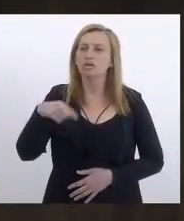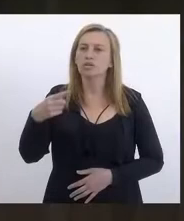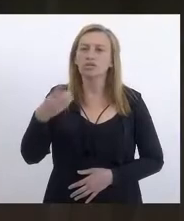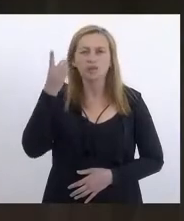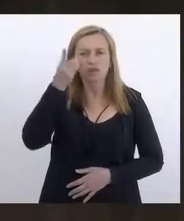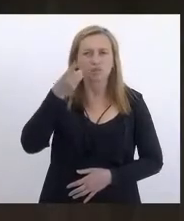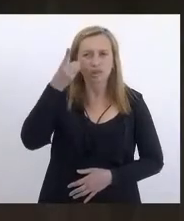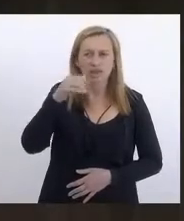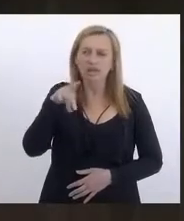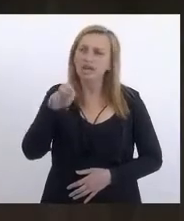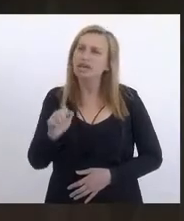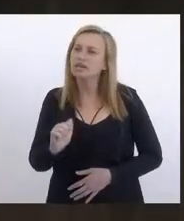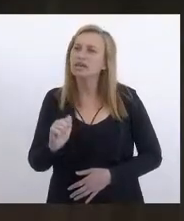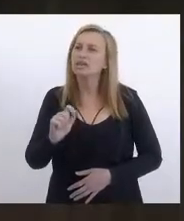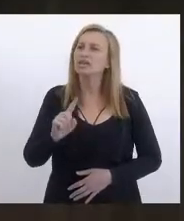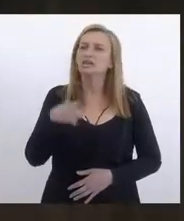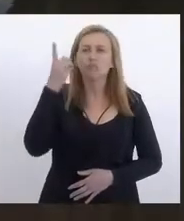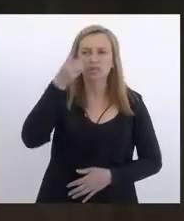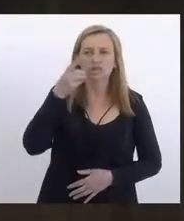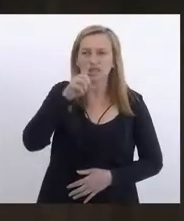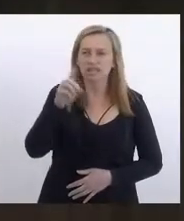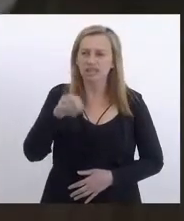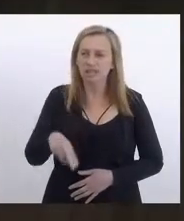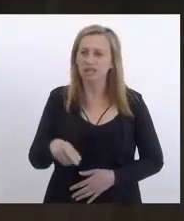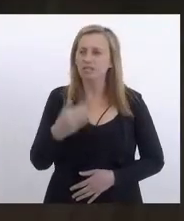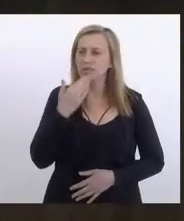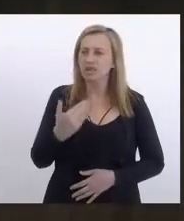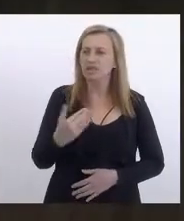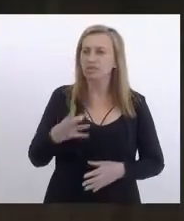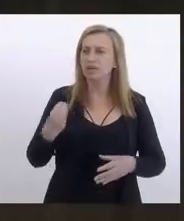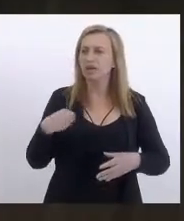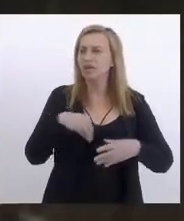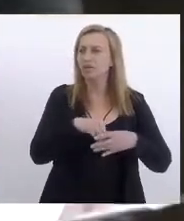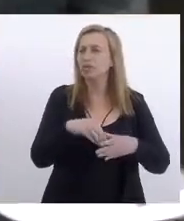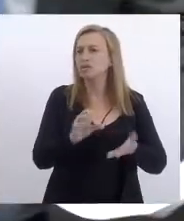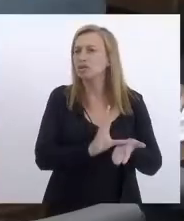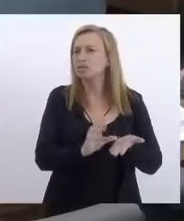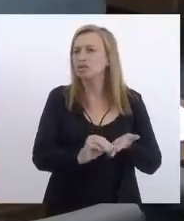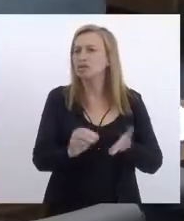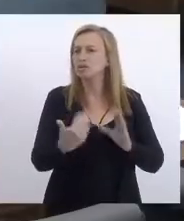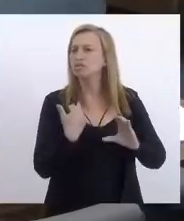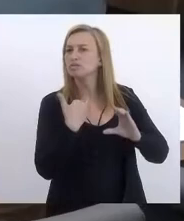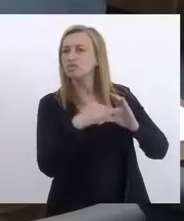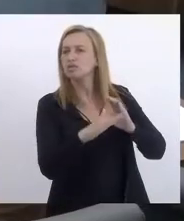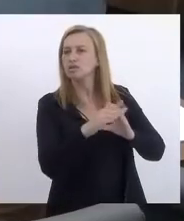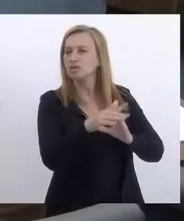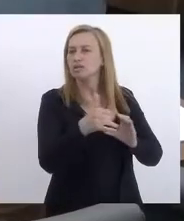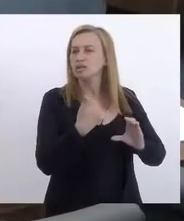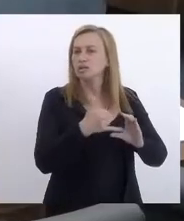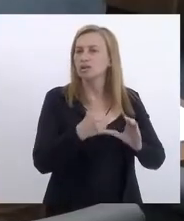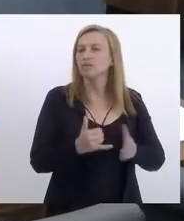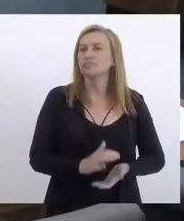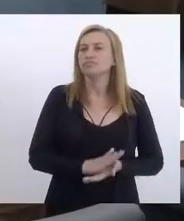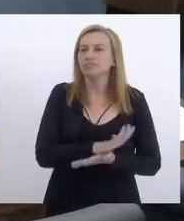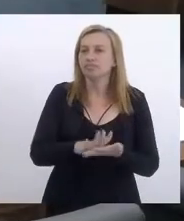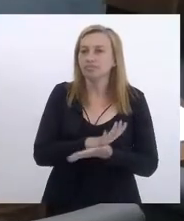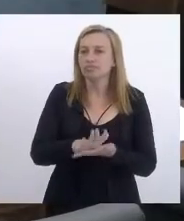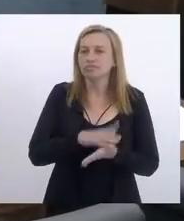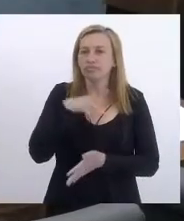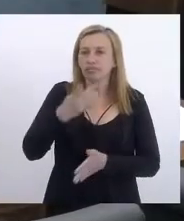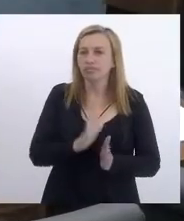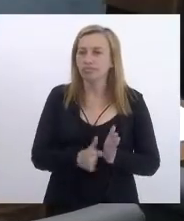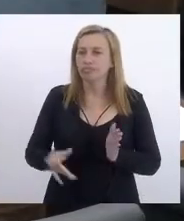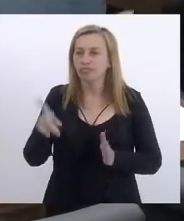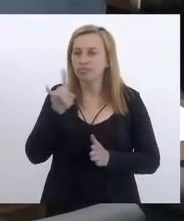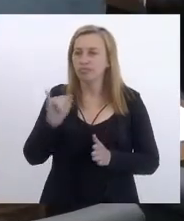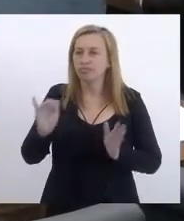do deputado Anchieta e o da deputada Zeidan, que fizeram pedido para inclusão de pauta. Manda para mim, para o meu celular. Nada mais a tratar na ordem do